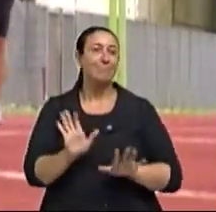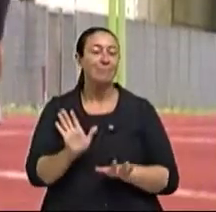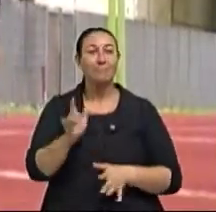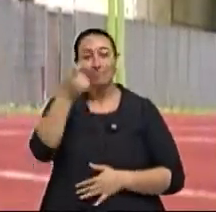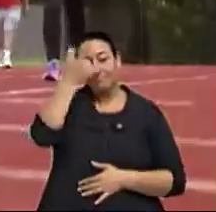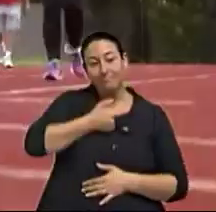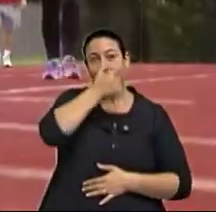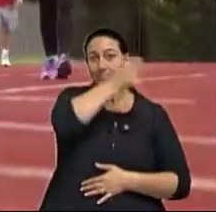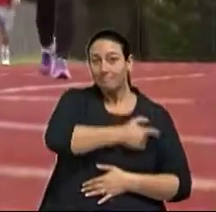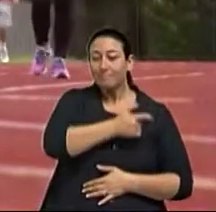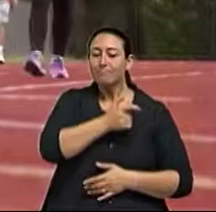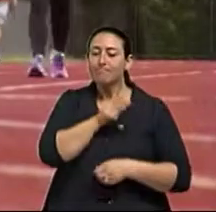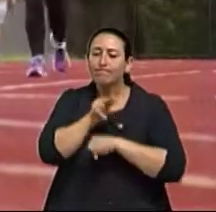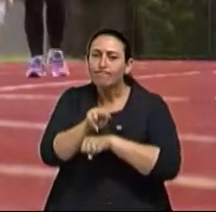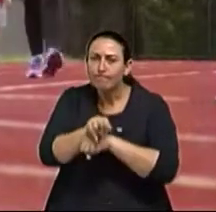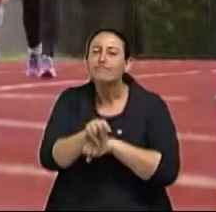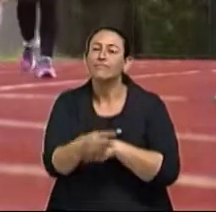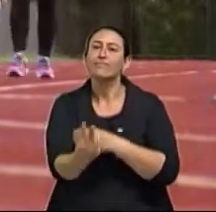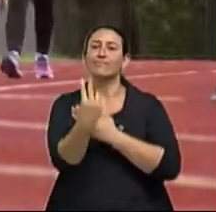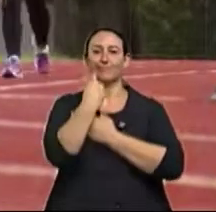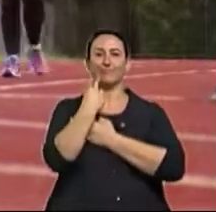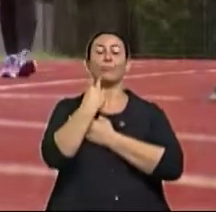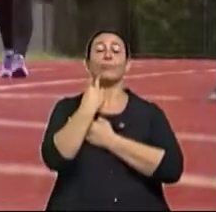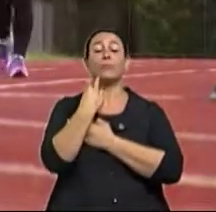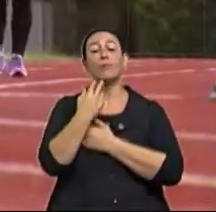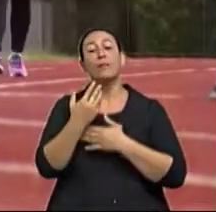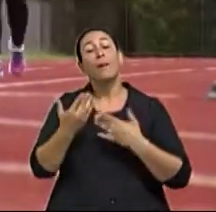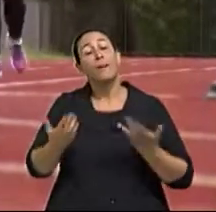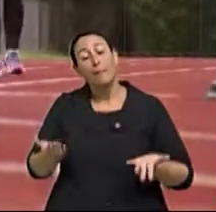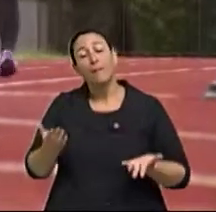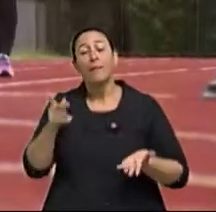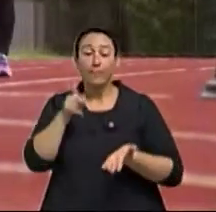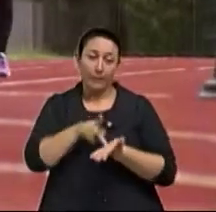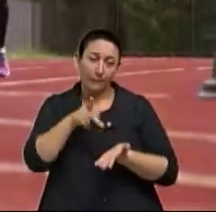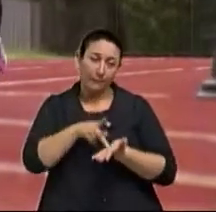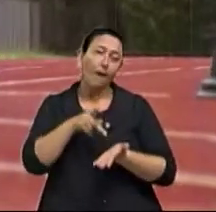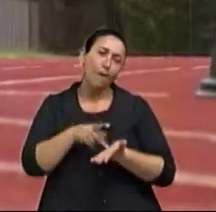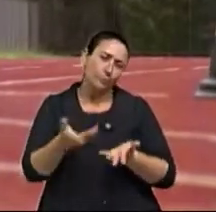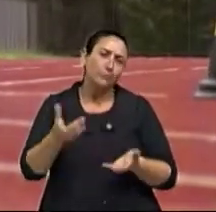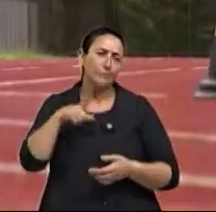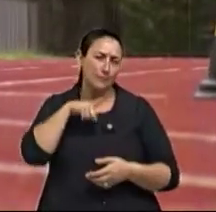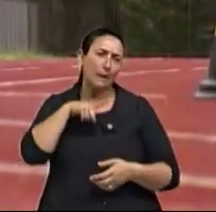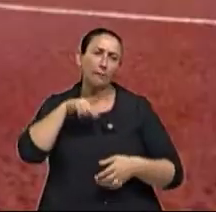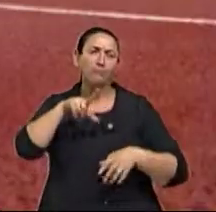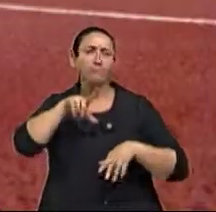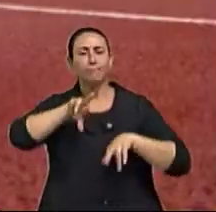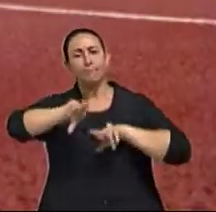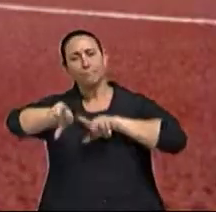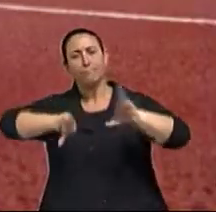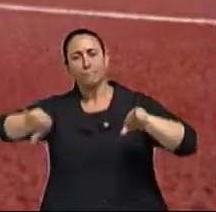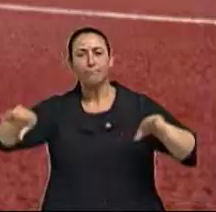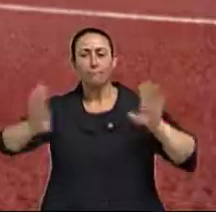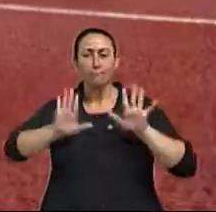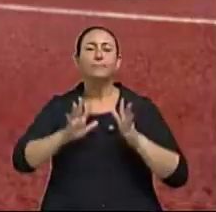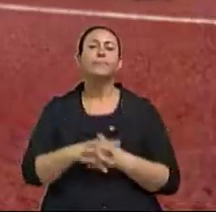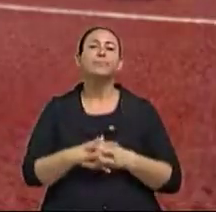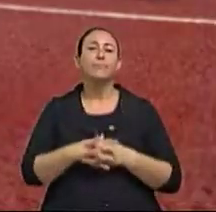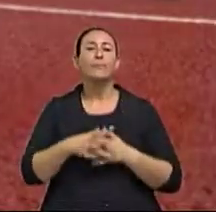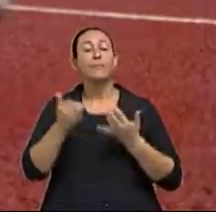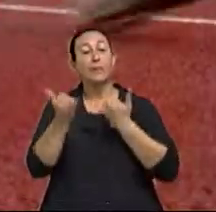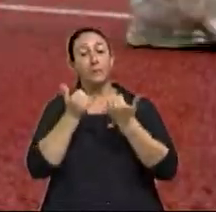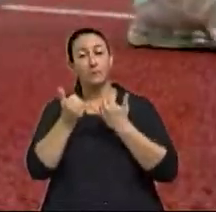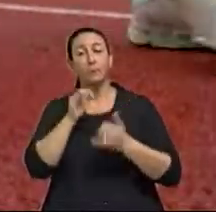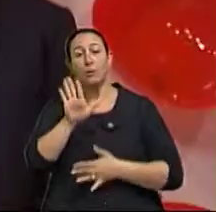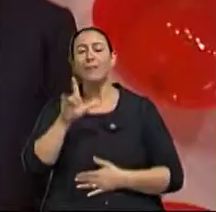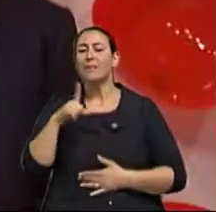Então, nós recebemos o que nós damos, né? Claro que existem exceções para ambos os lados, claro. Né? Porém, em geral, as